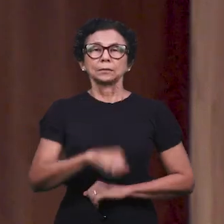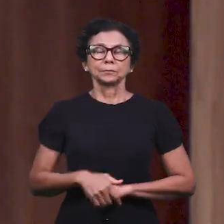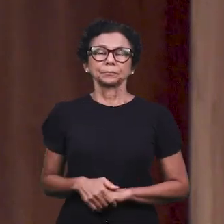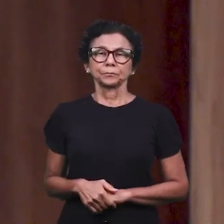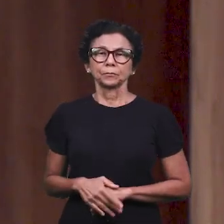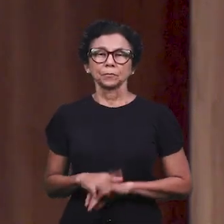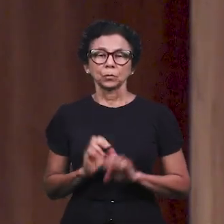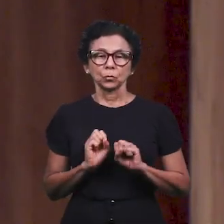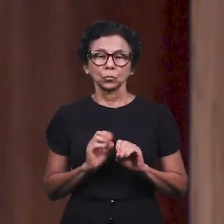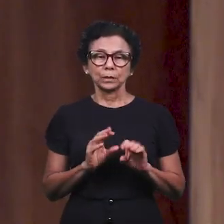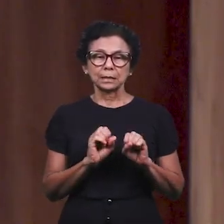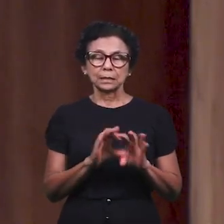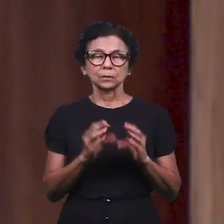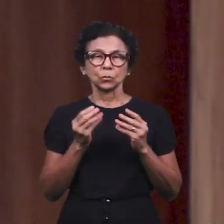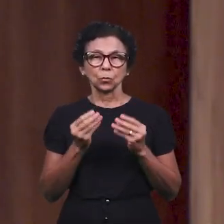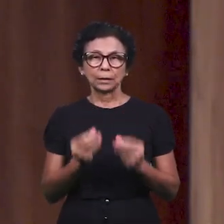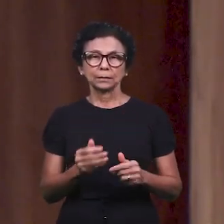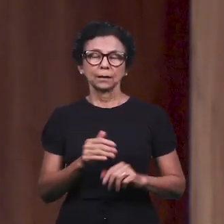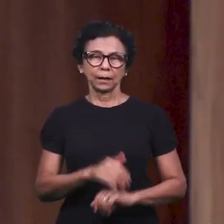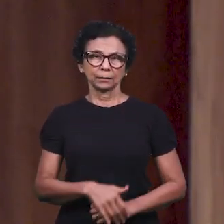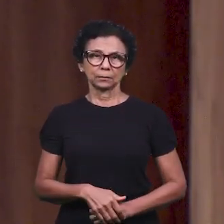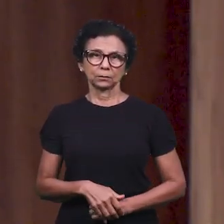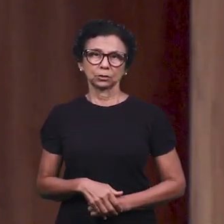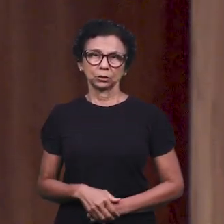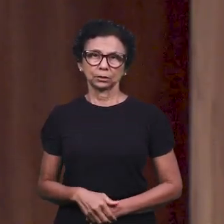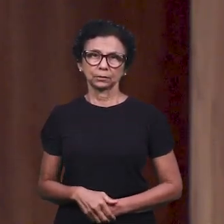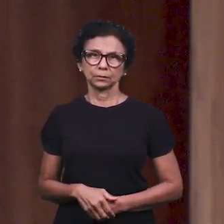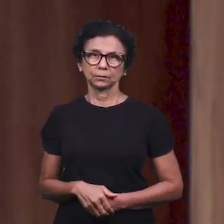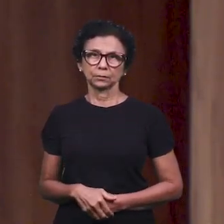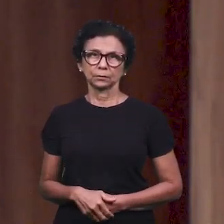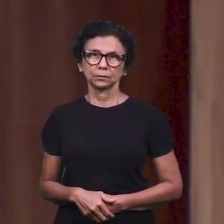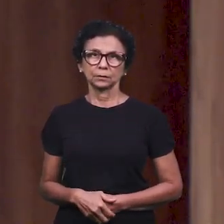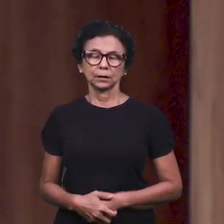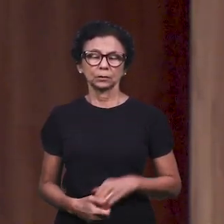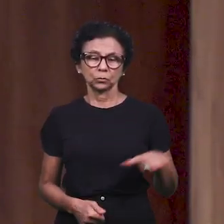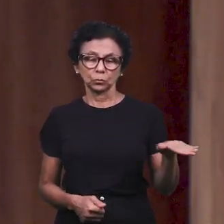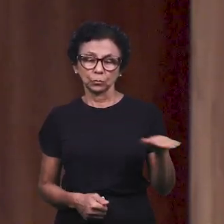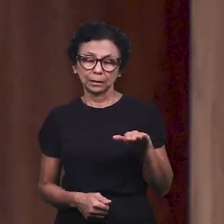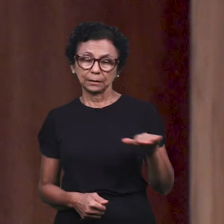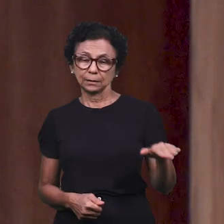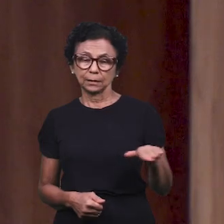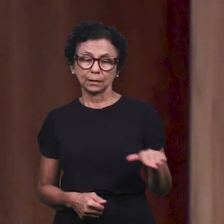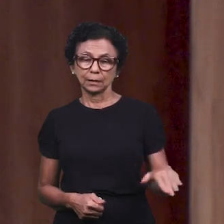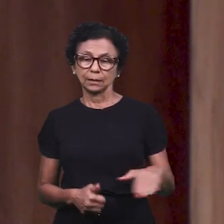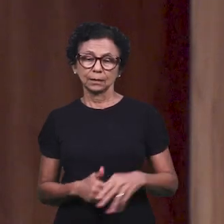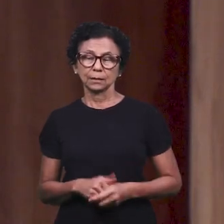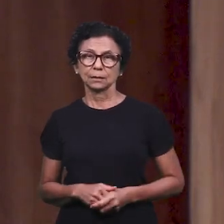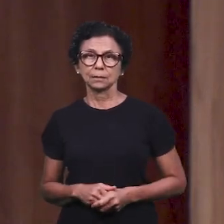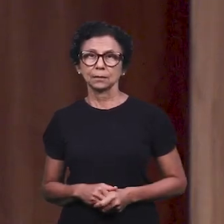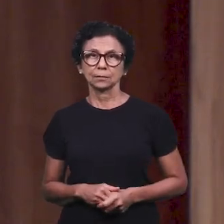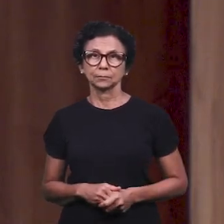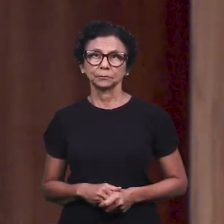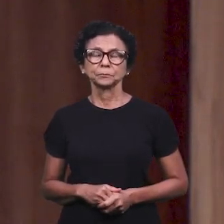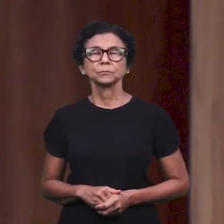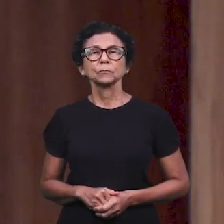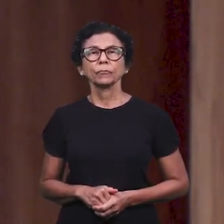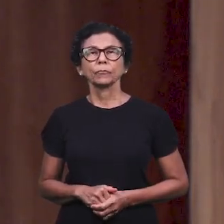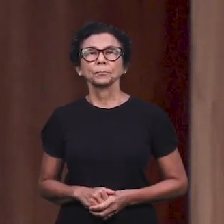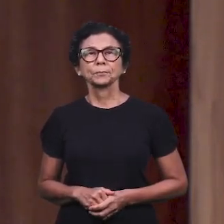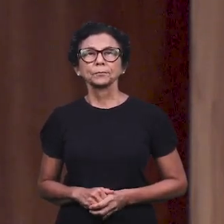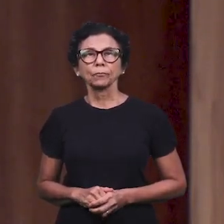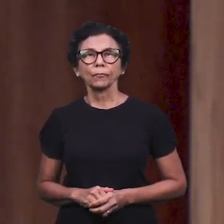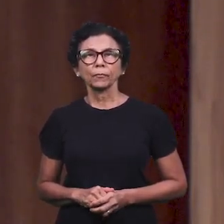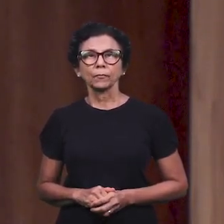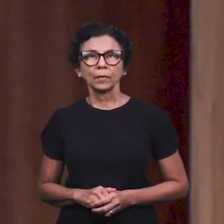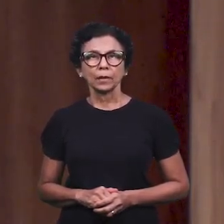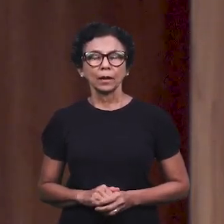educação, de uma criança, ele está com o norte errado. Ele não tem que buscar a aprovação do filho dele. Ele não tem